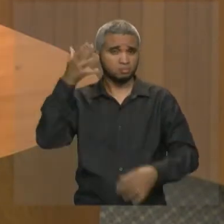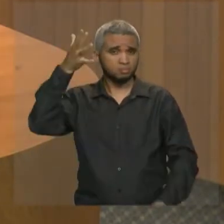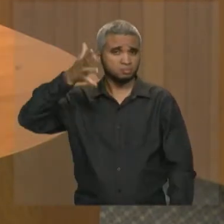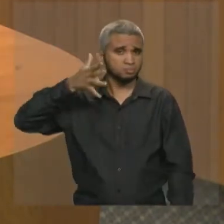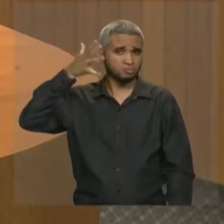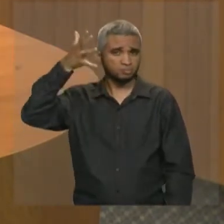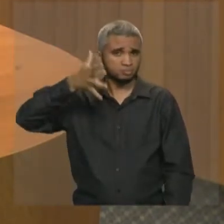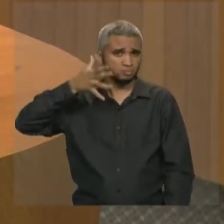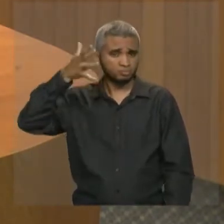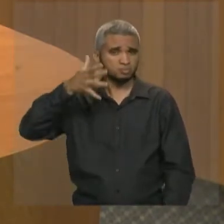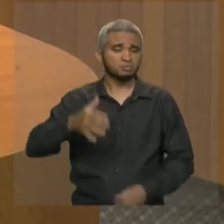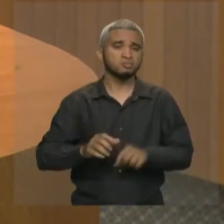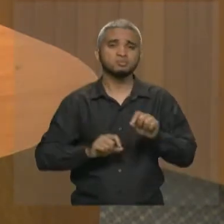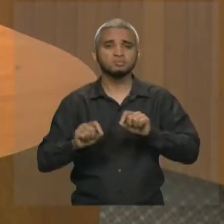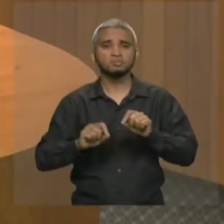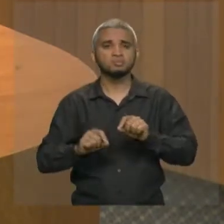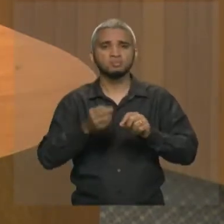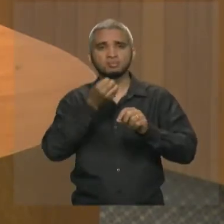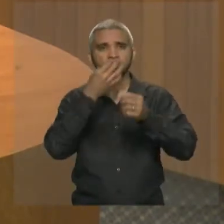à visita hoje